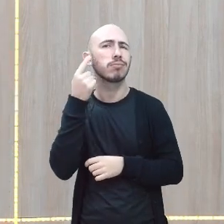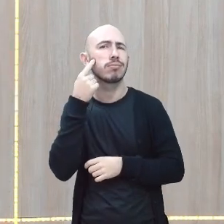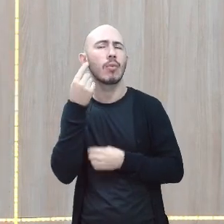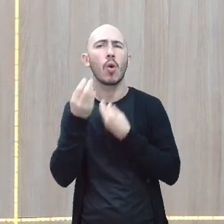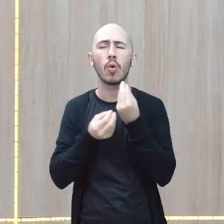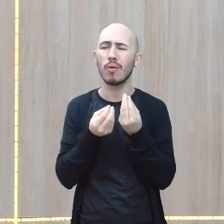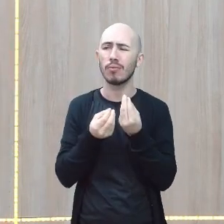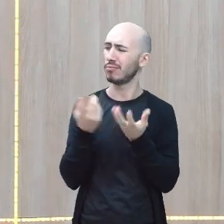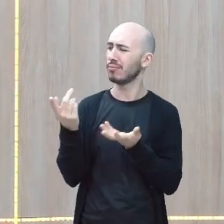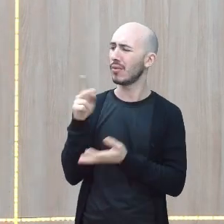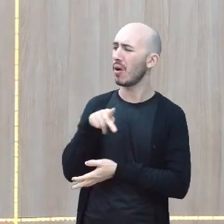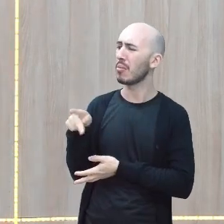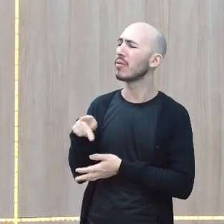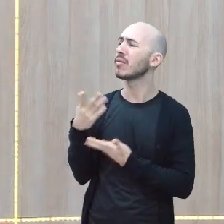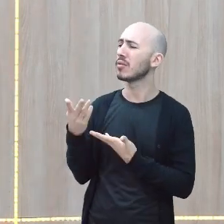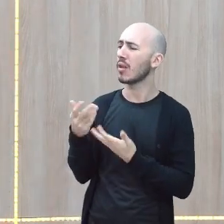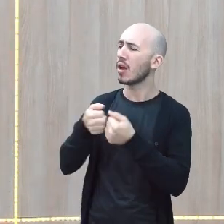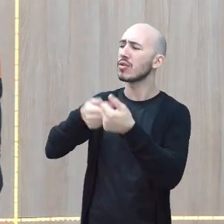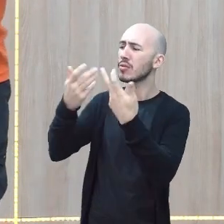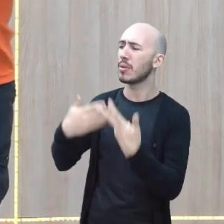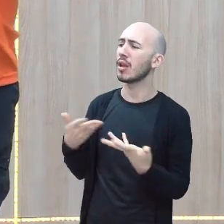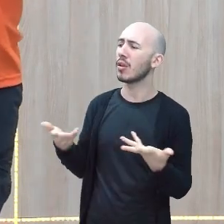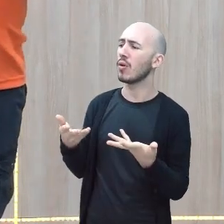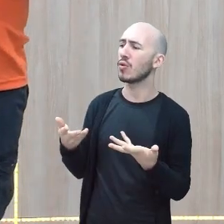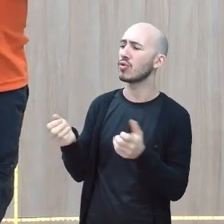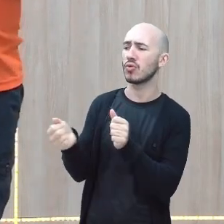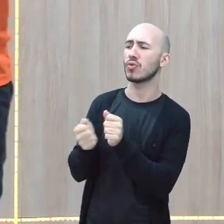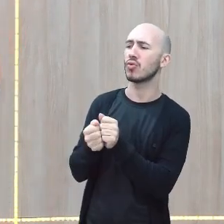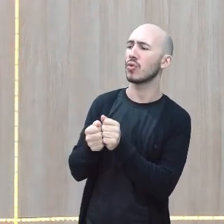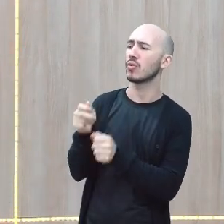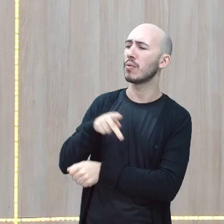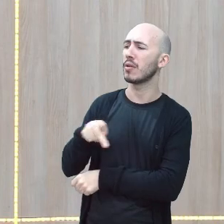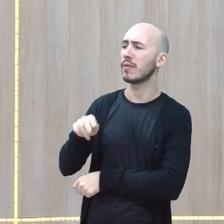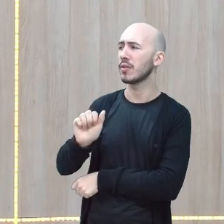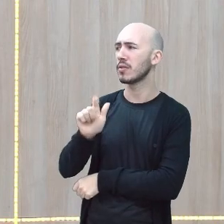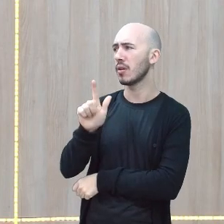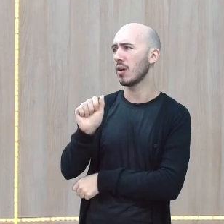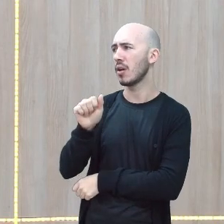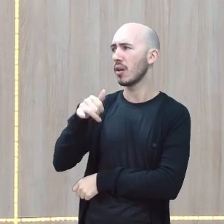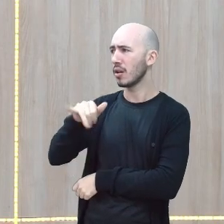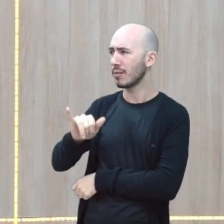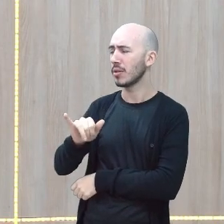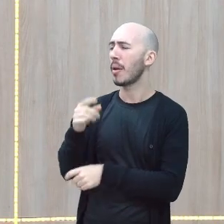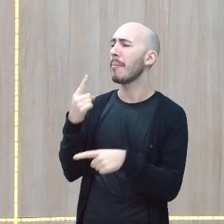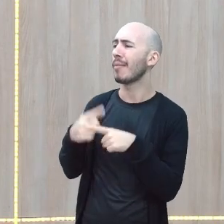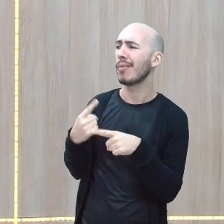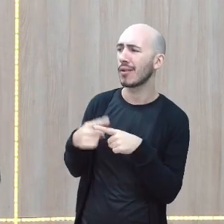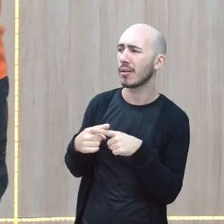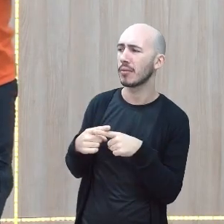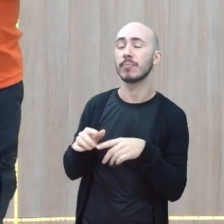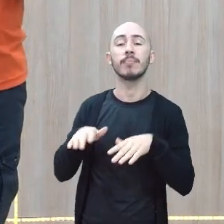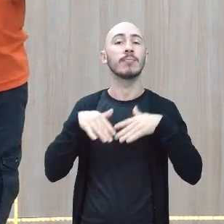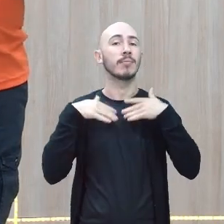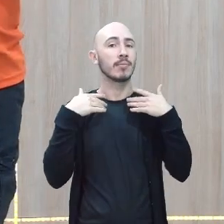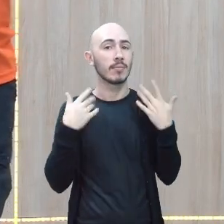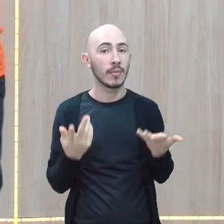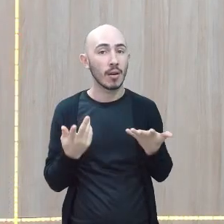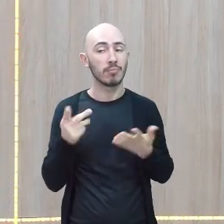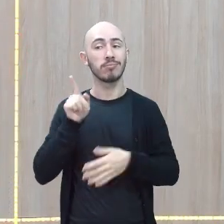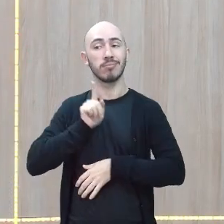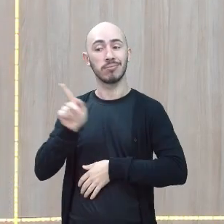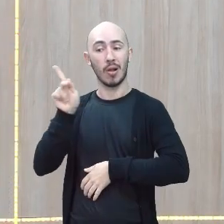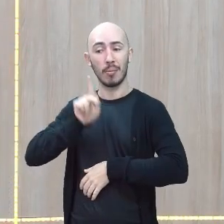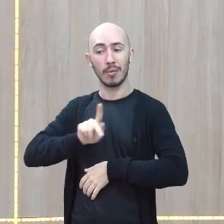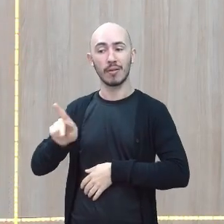o professor Luciano, ele hoje conta com a participação do professor de Geografia Alami? É porque o professor, ele